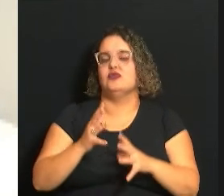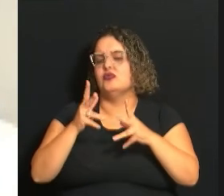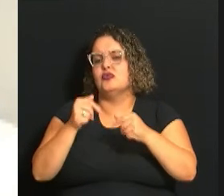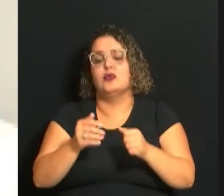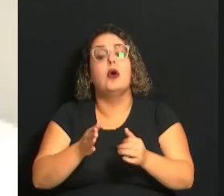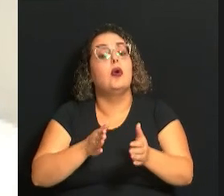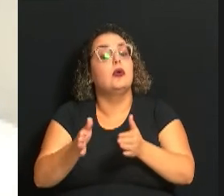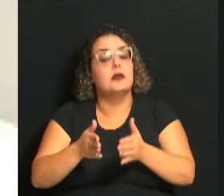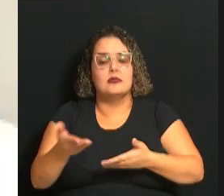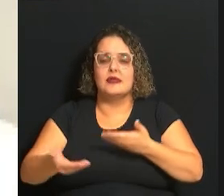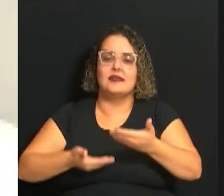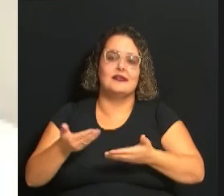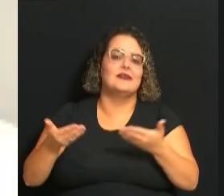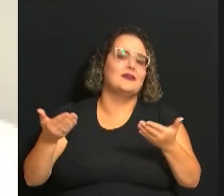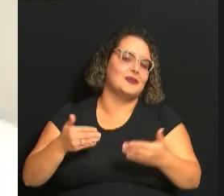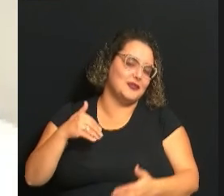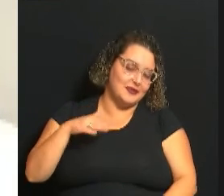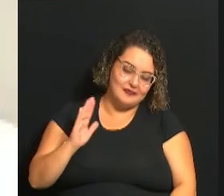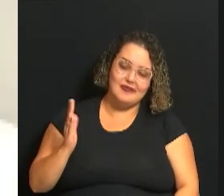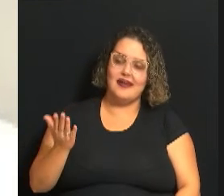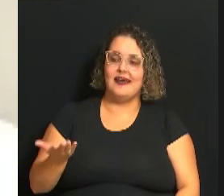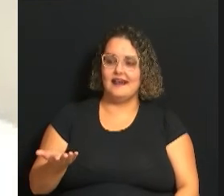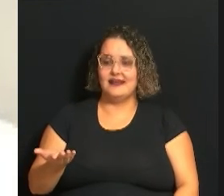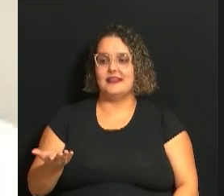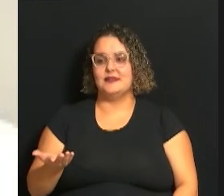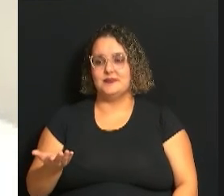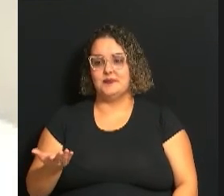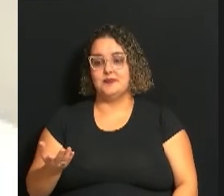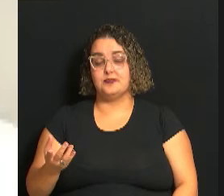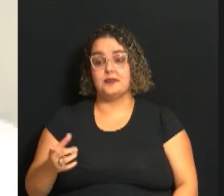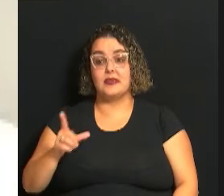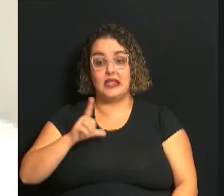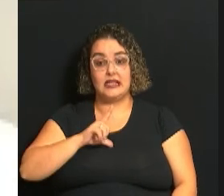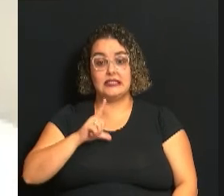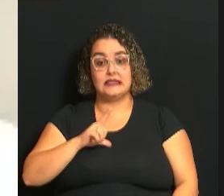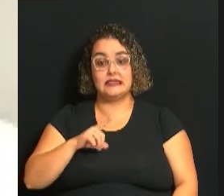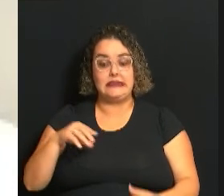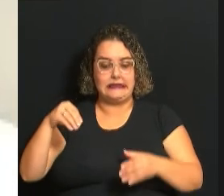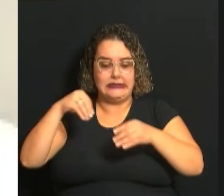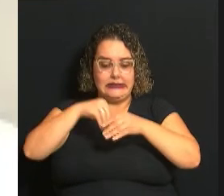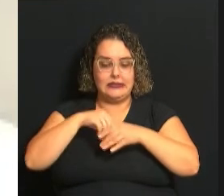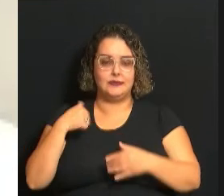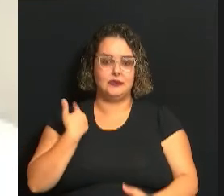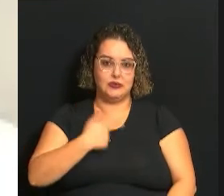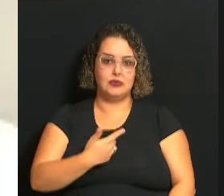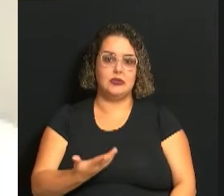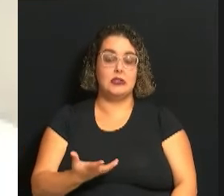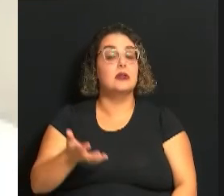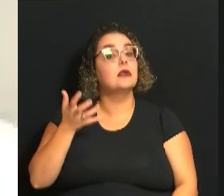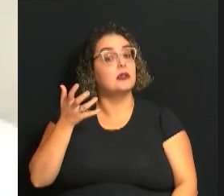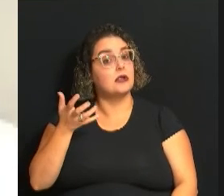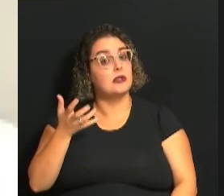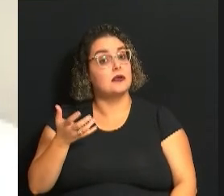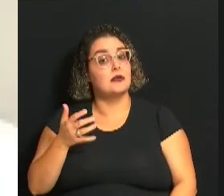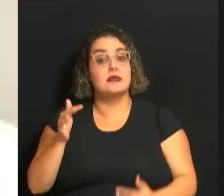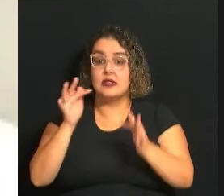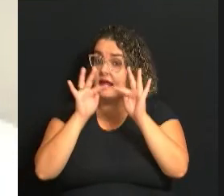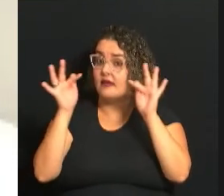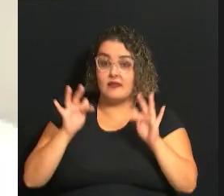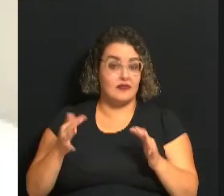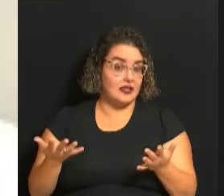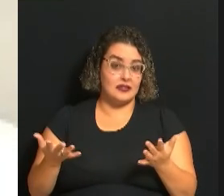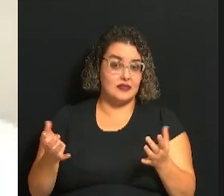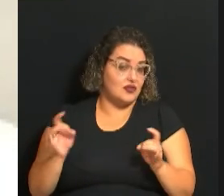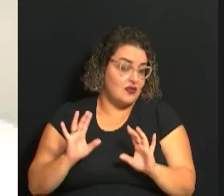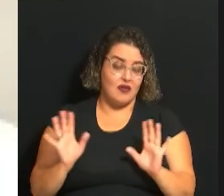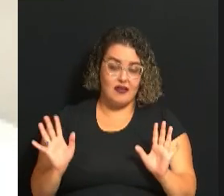tratamento, e hoje mais ainda, né? A gente tem isso dentro da gente, que a gente quer ser feliz, só isso, né? A